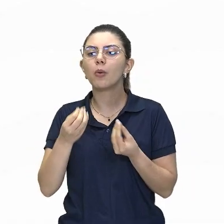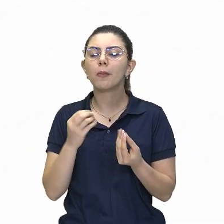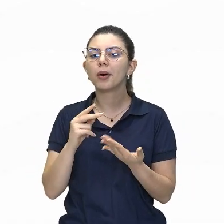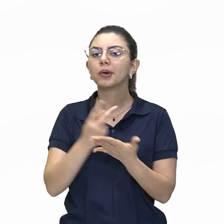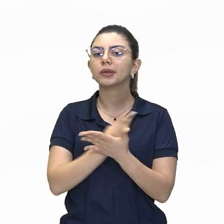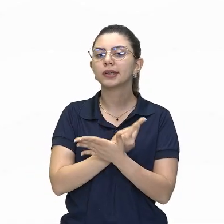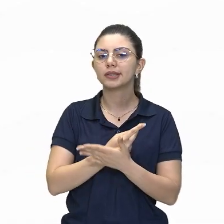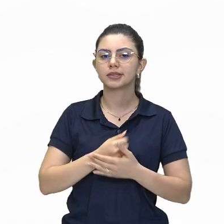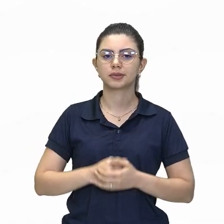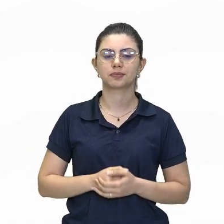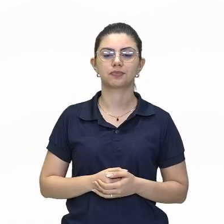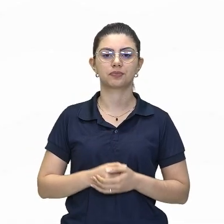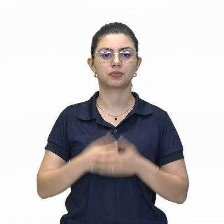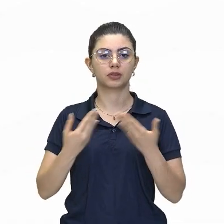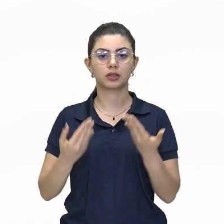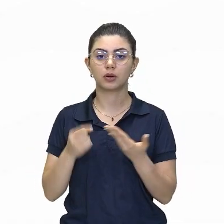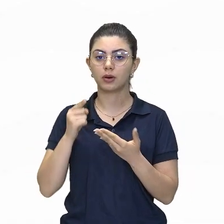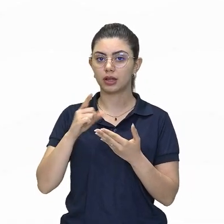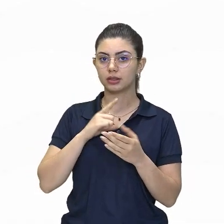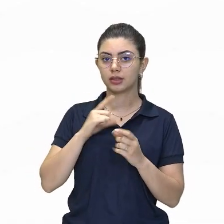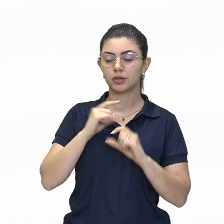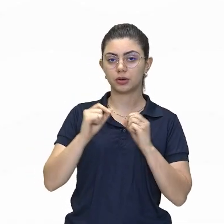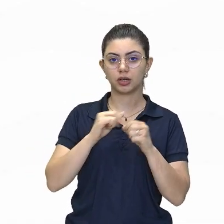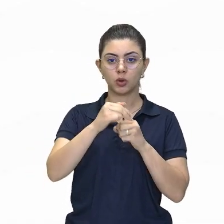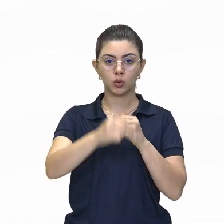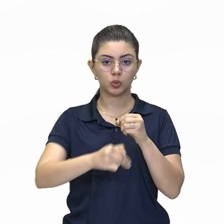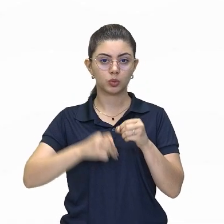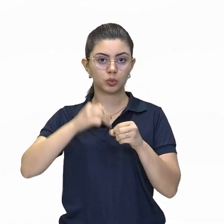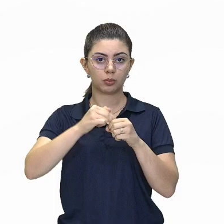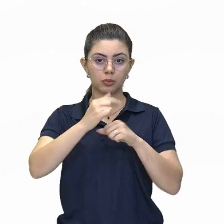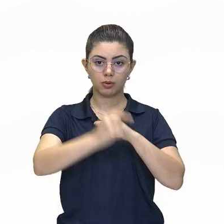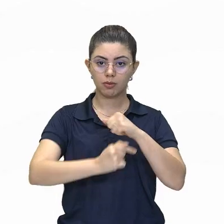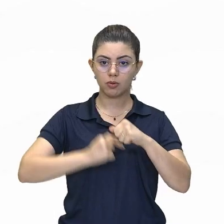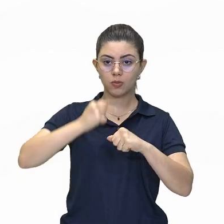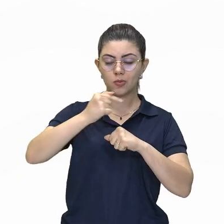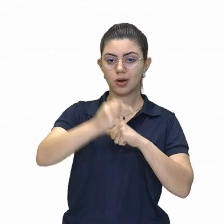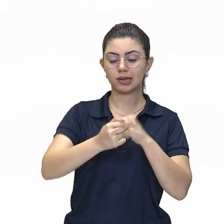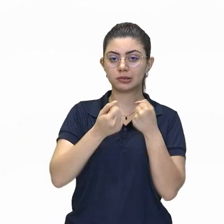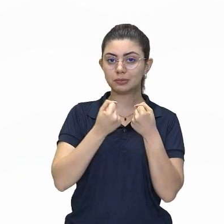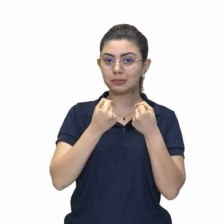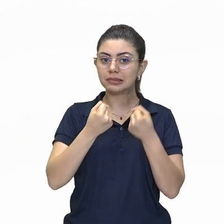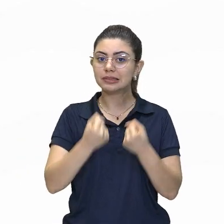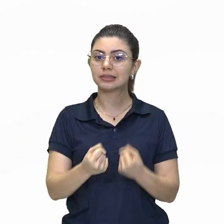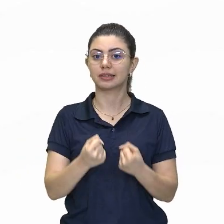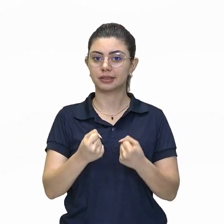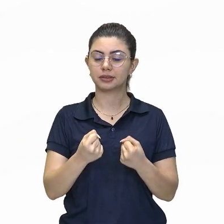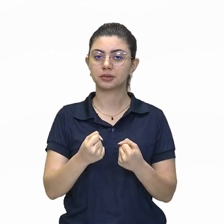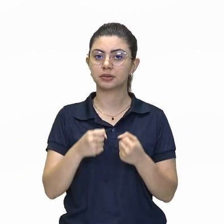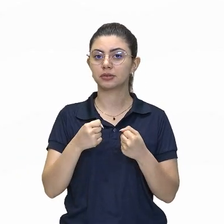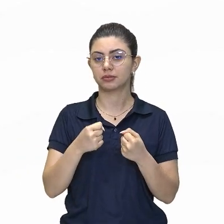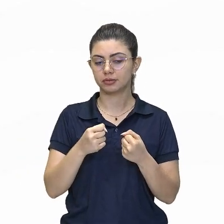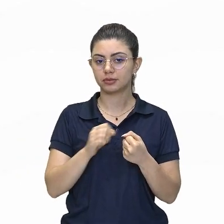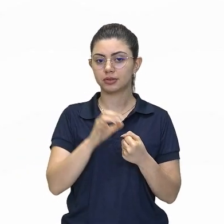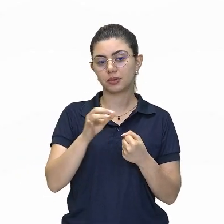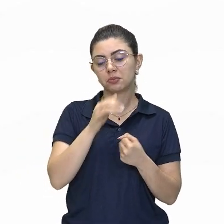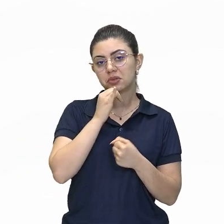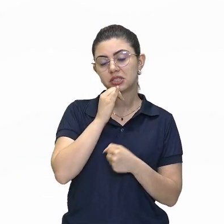na qual o núcleo de um átomo pesado, no caso mais comum do